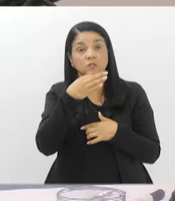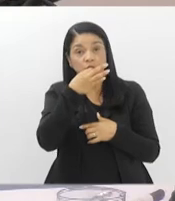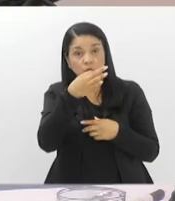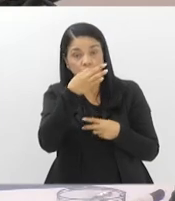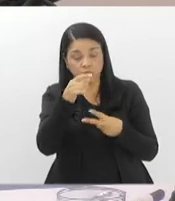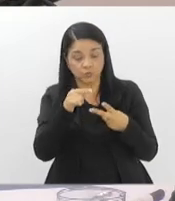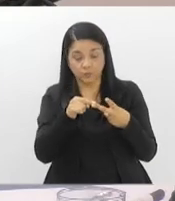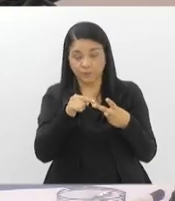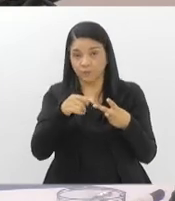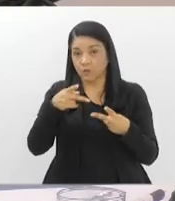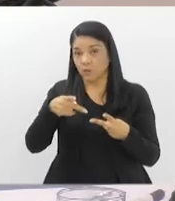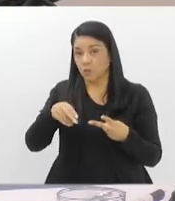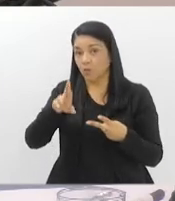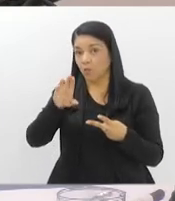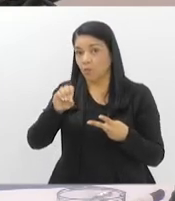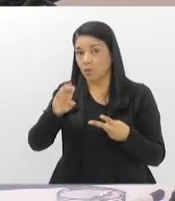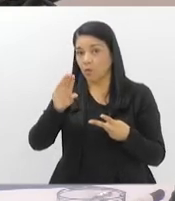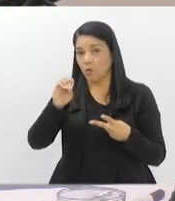o Procom